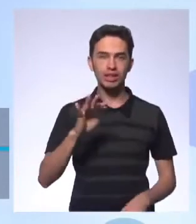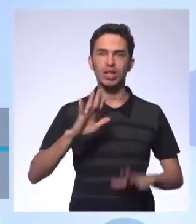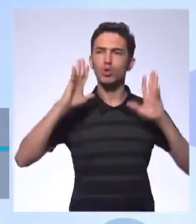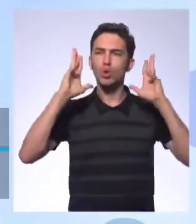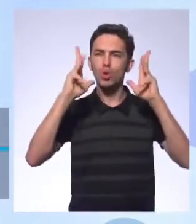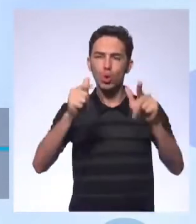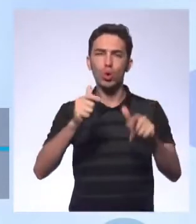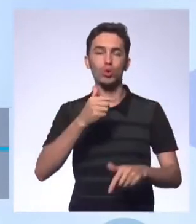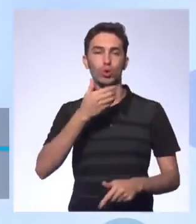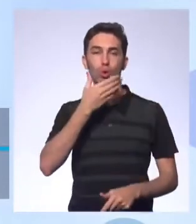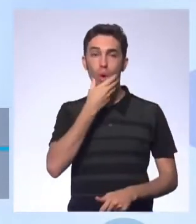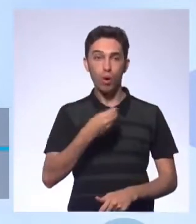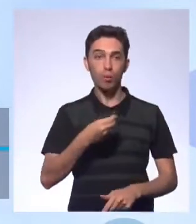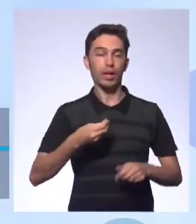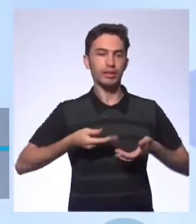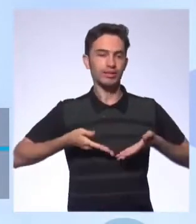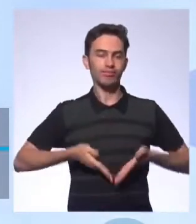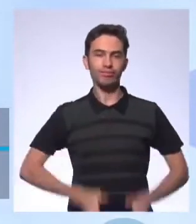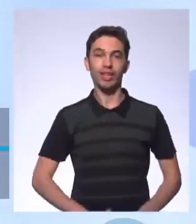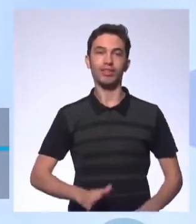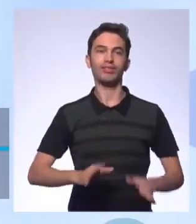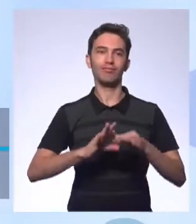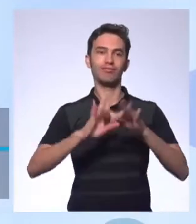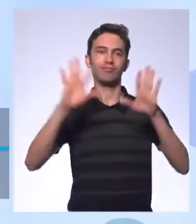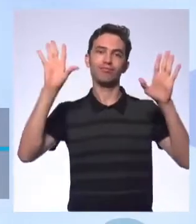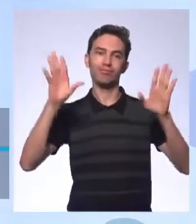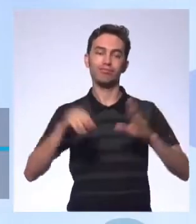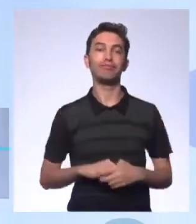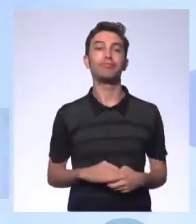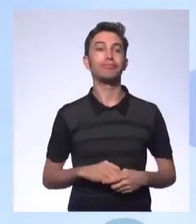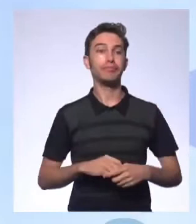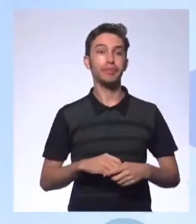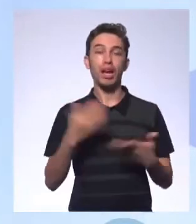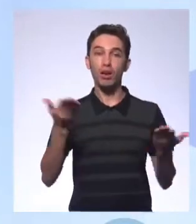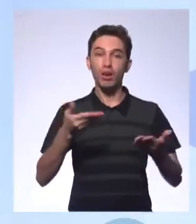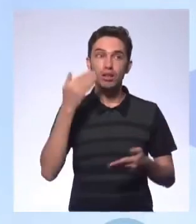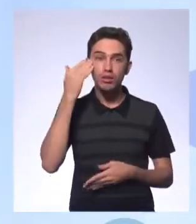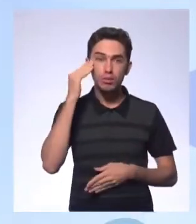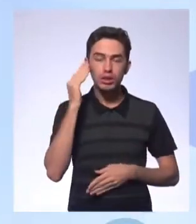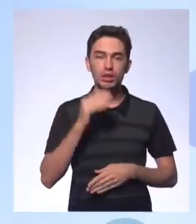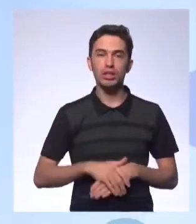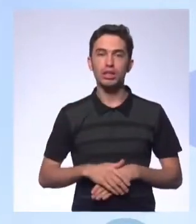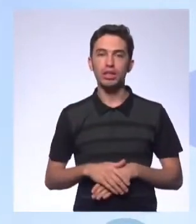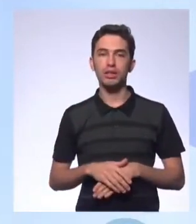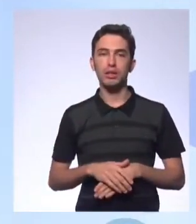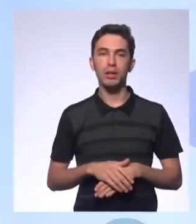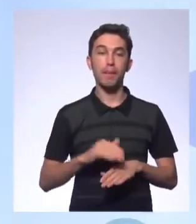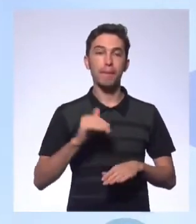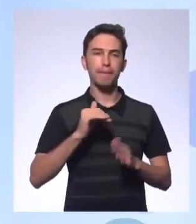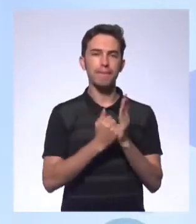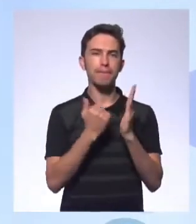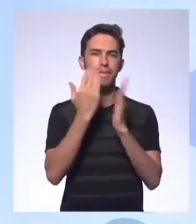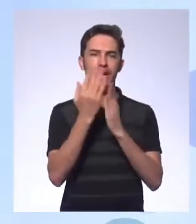nasce livre, ok? Vamos então entender aí mais dados